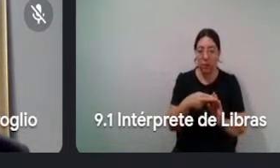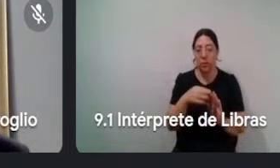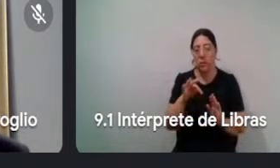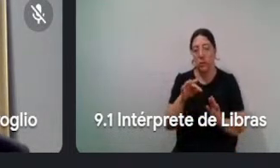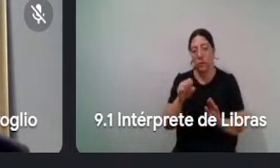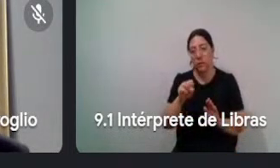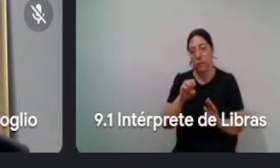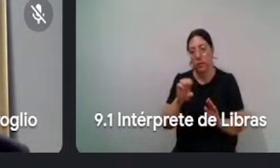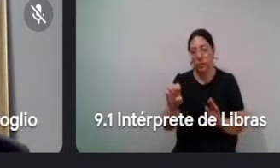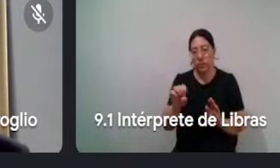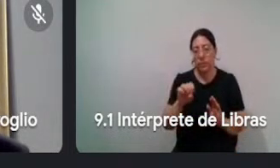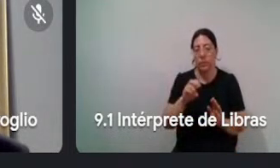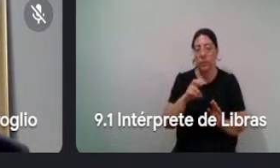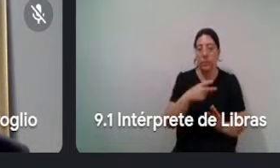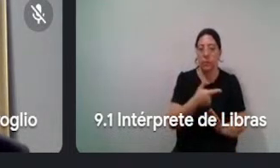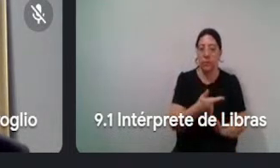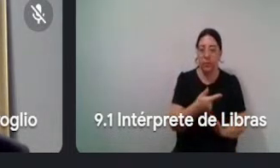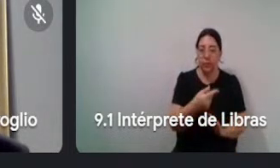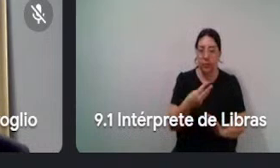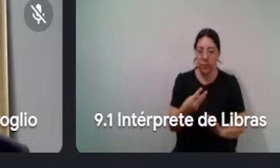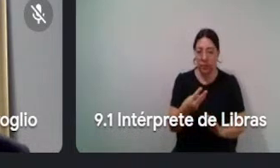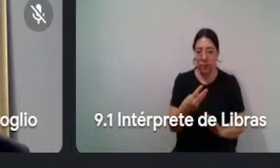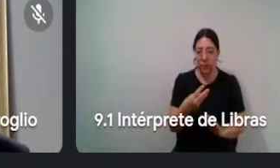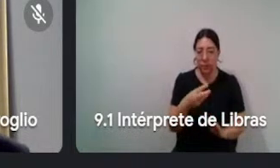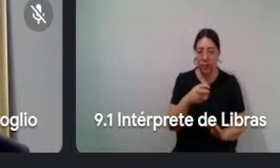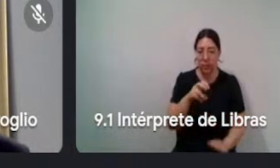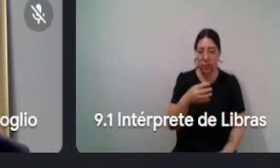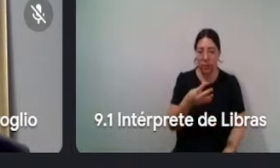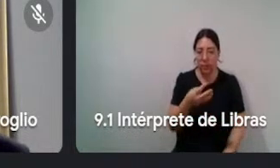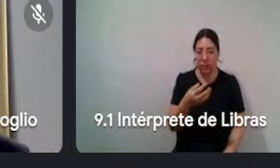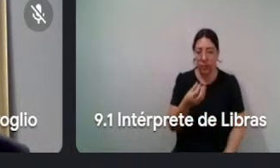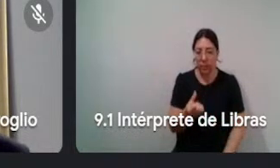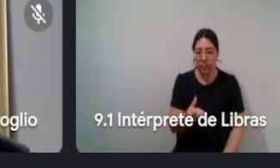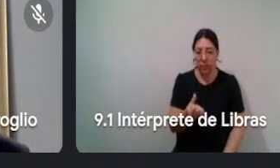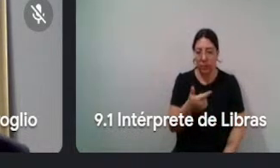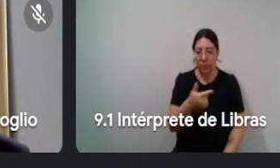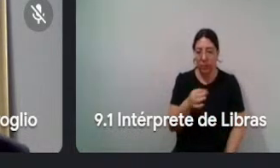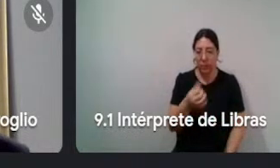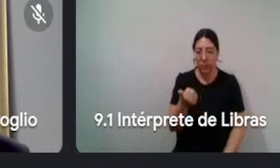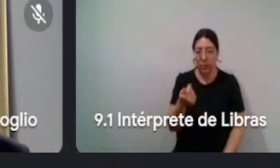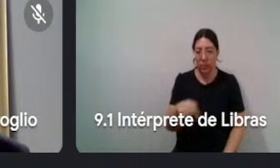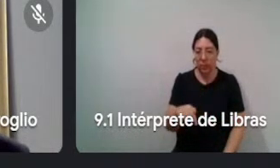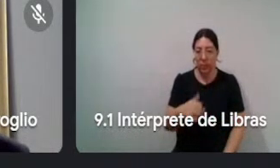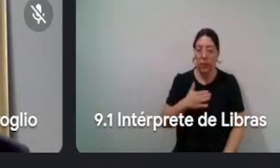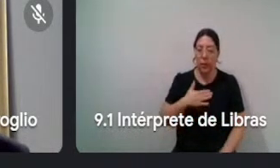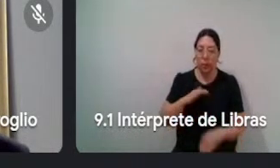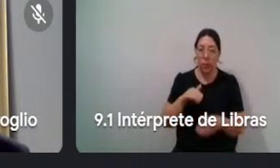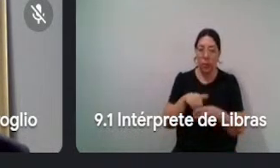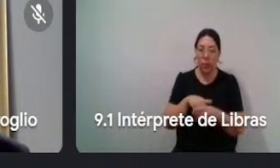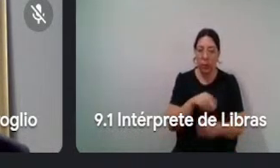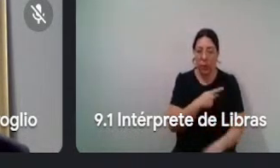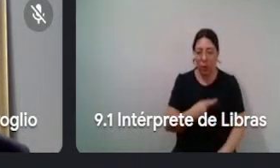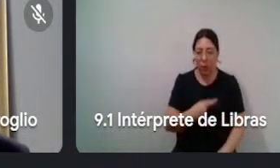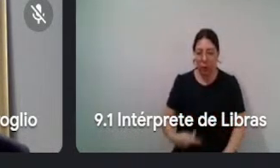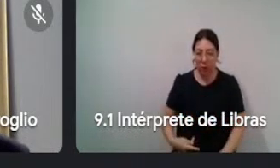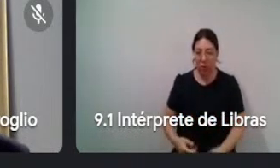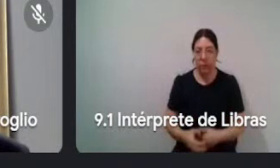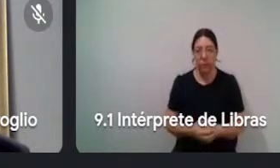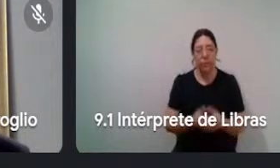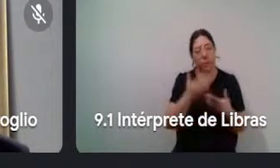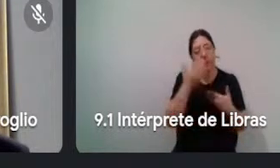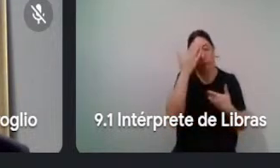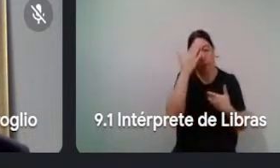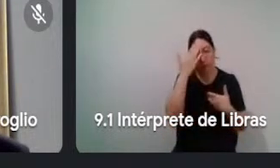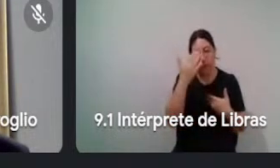23546 de 2017. É com o voto, senhor presidente. Obrigado, doutora Delícia.